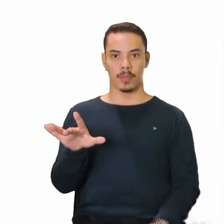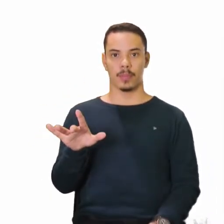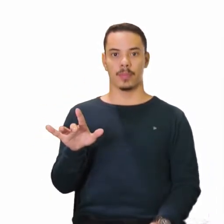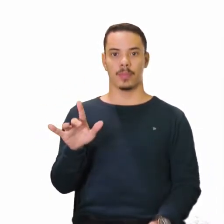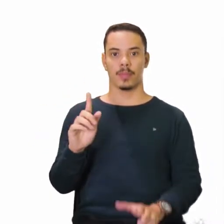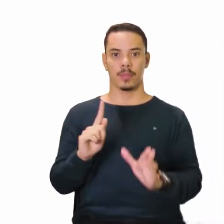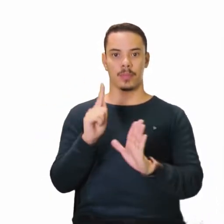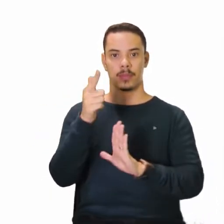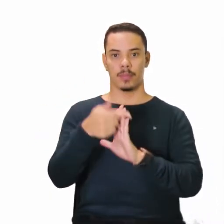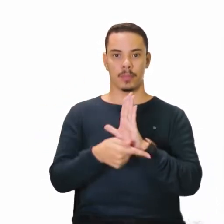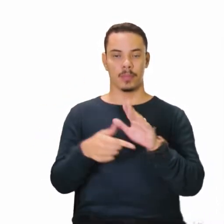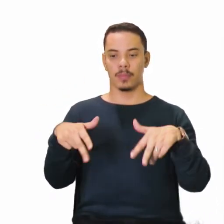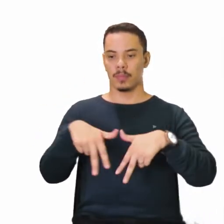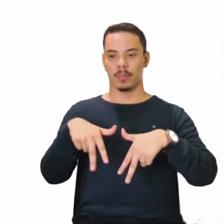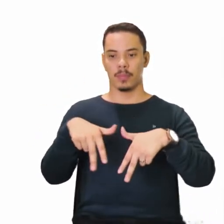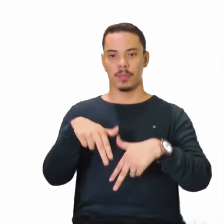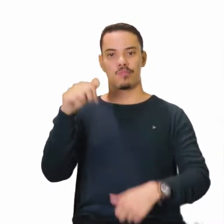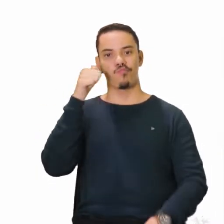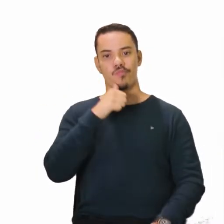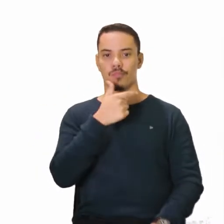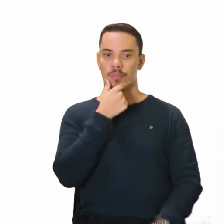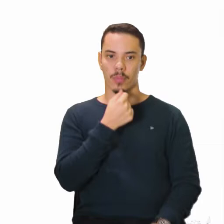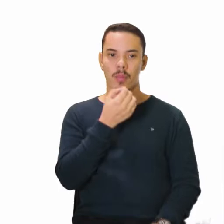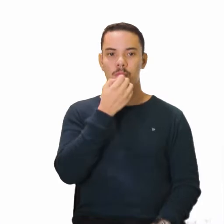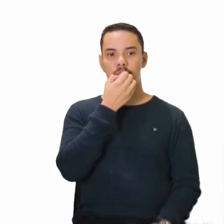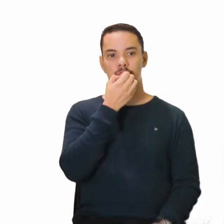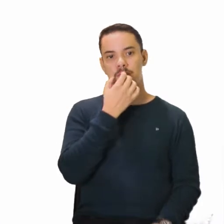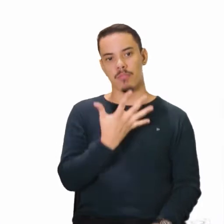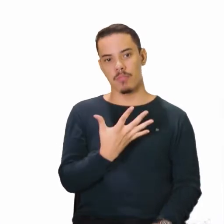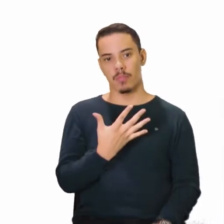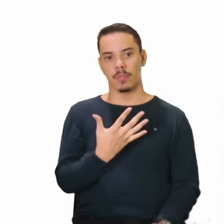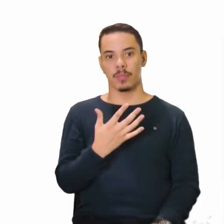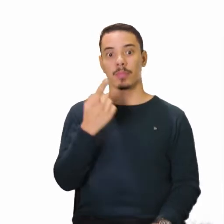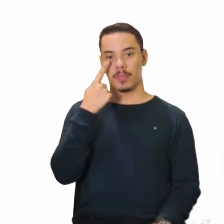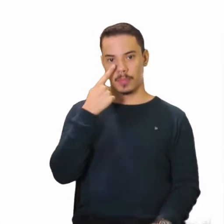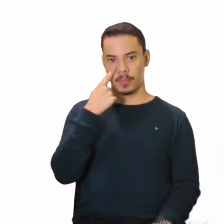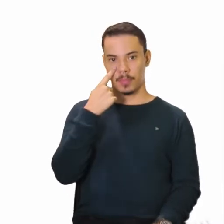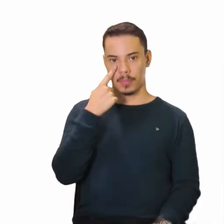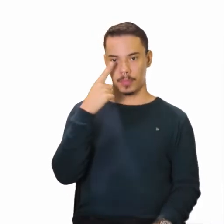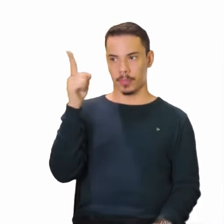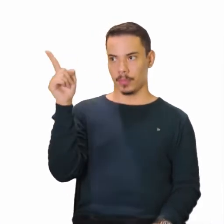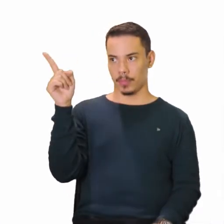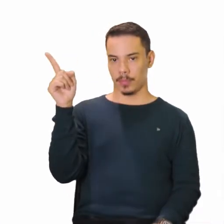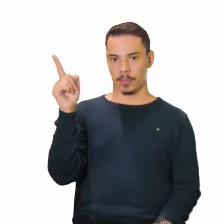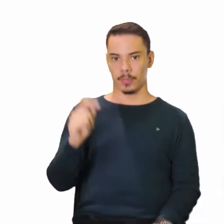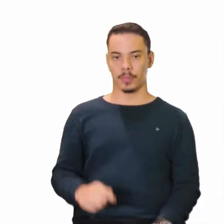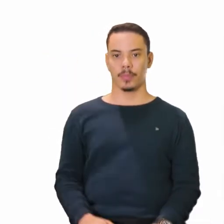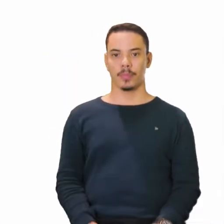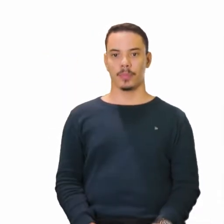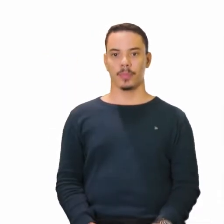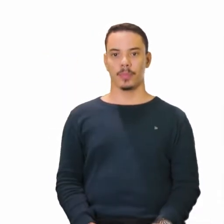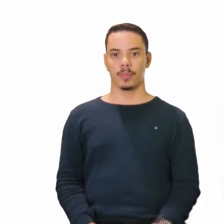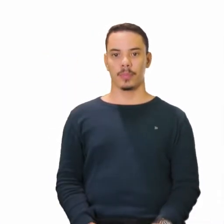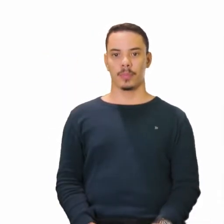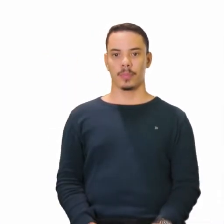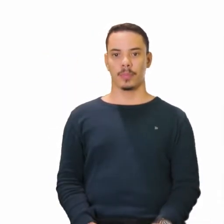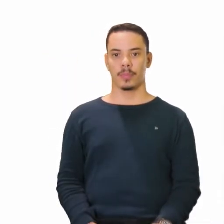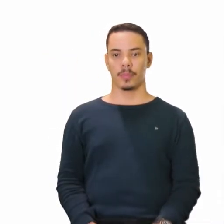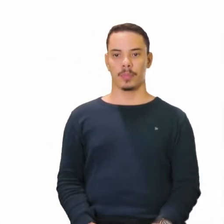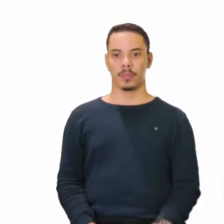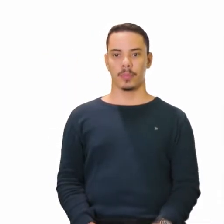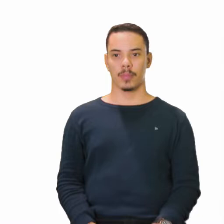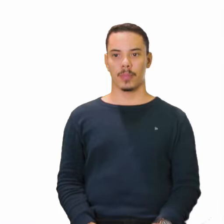gênero. Bom, boa, mal, má, bonito, bonita, ativo,